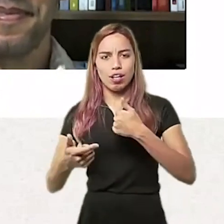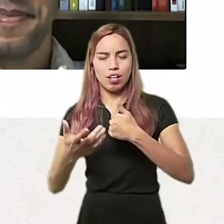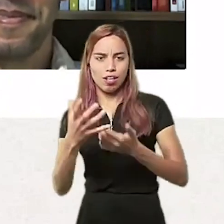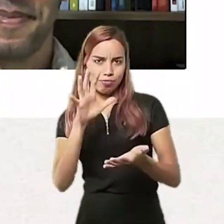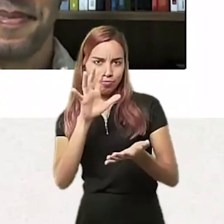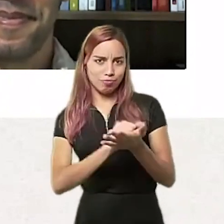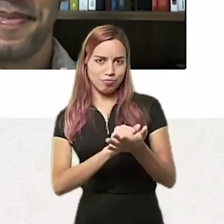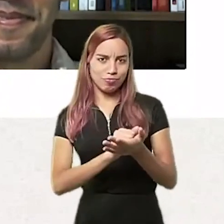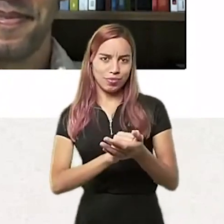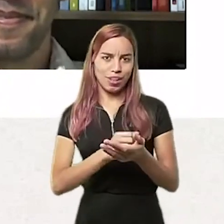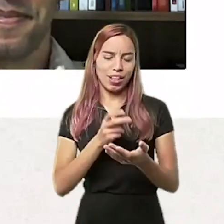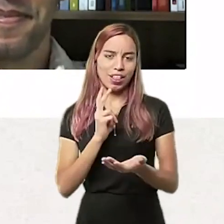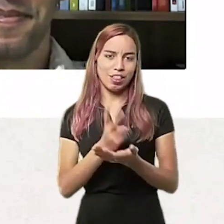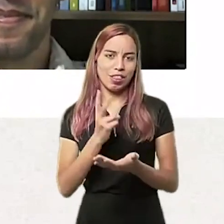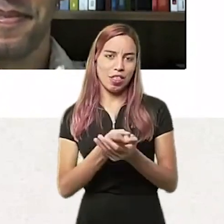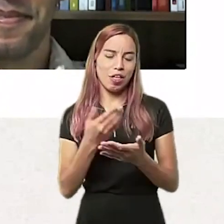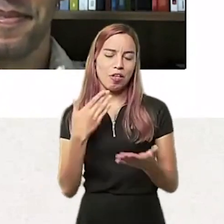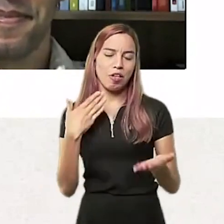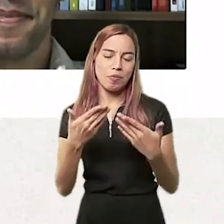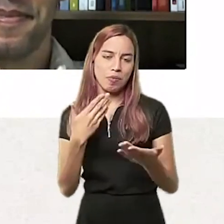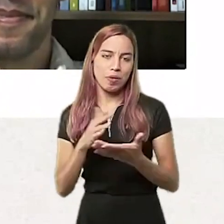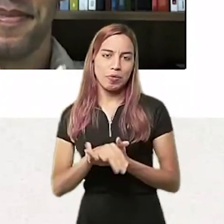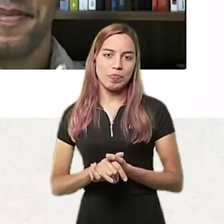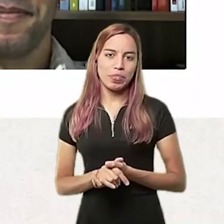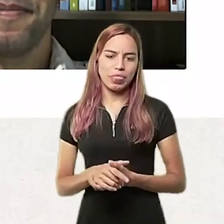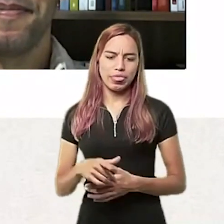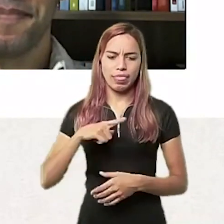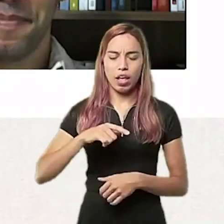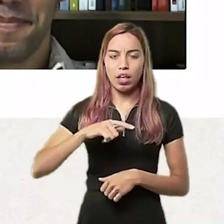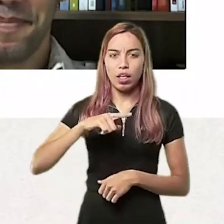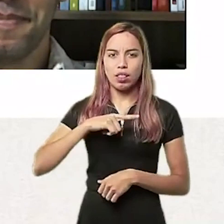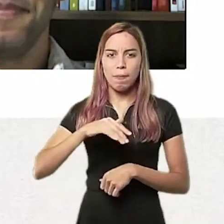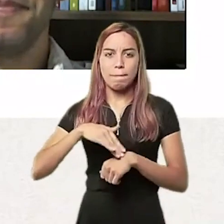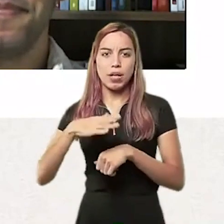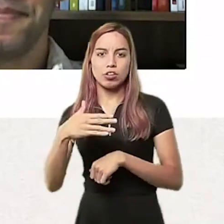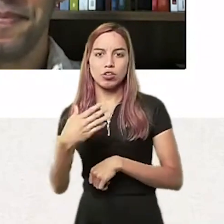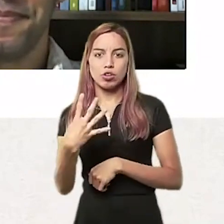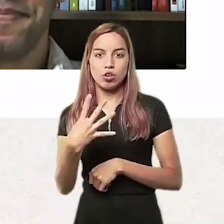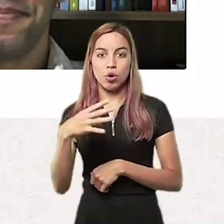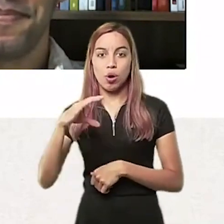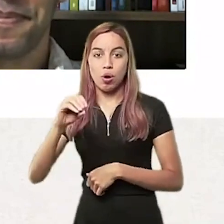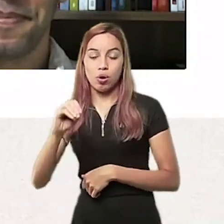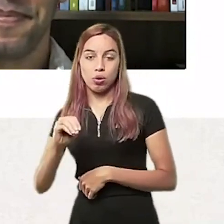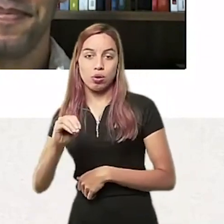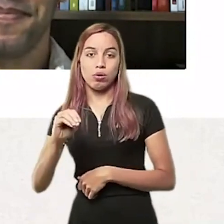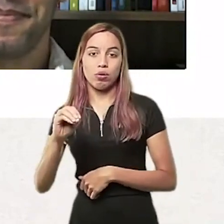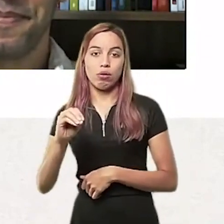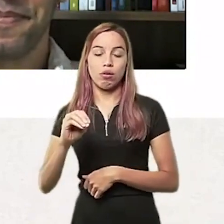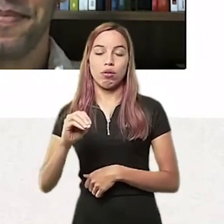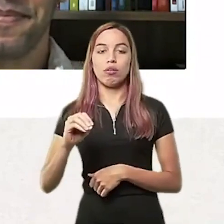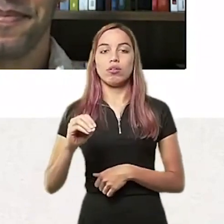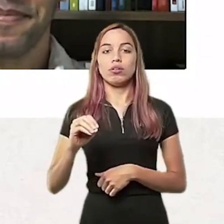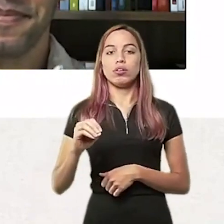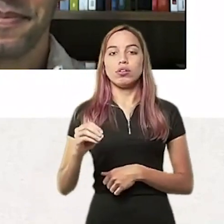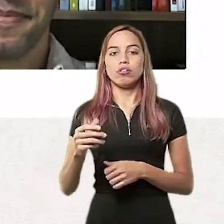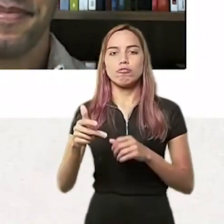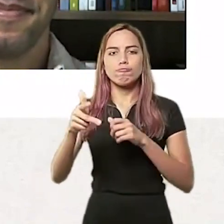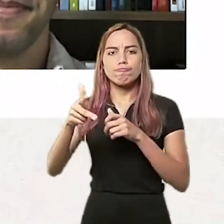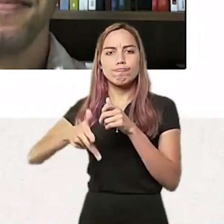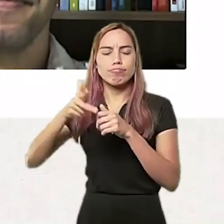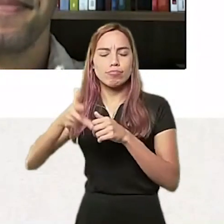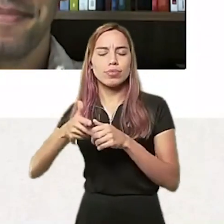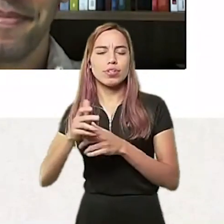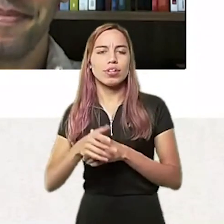tem mais de 400 eventos disponíveis com escritores do Brasil e do mundo, os principais, igual o